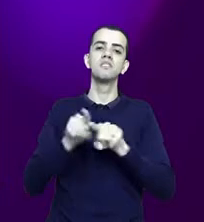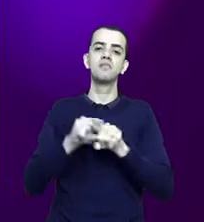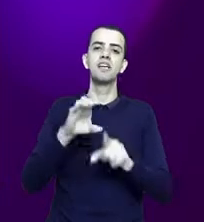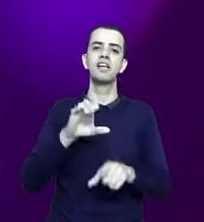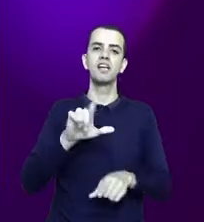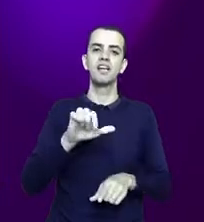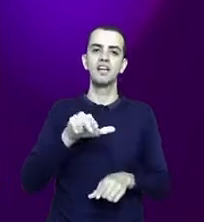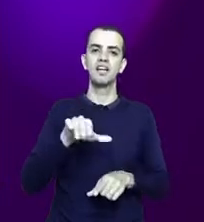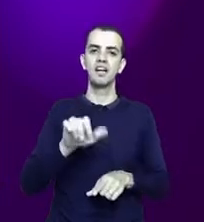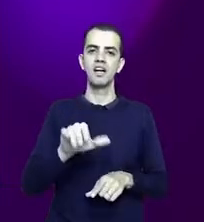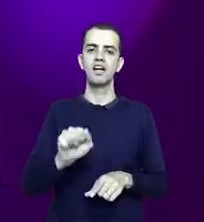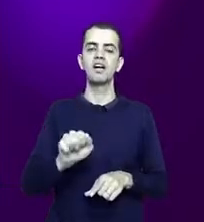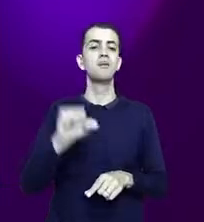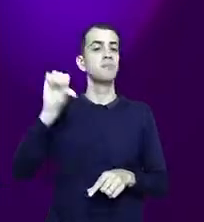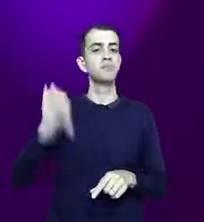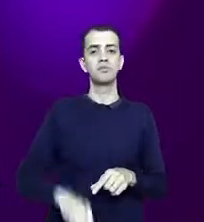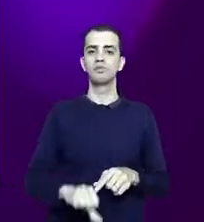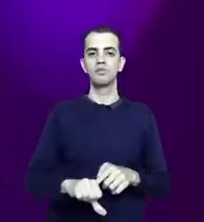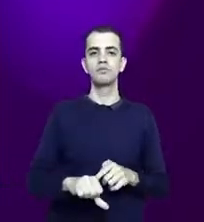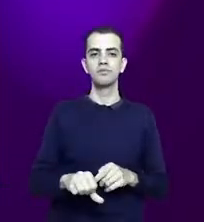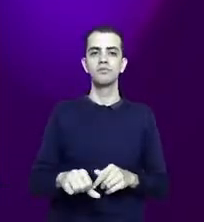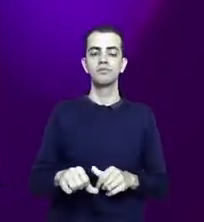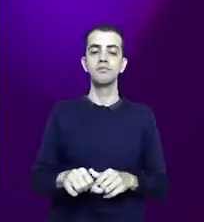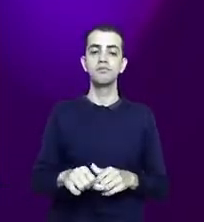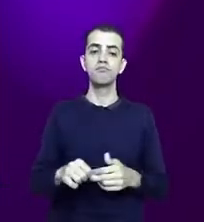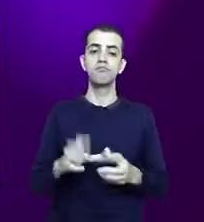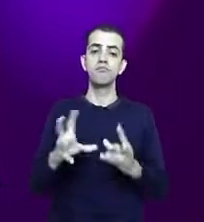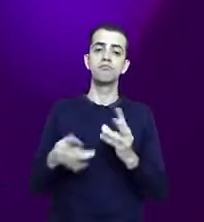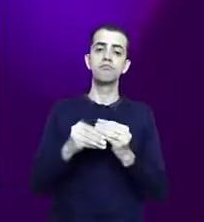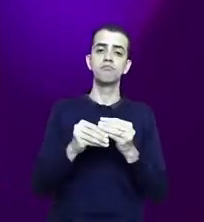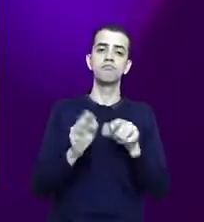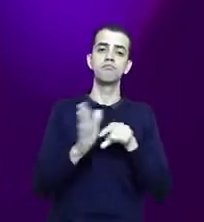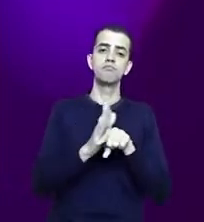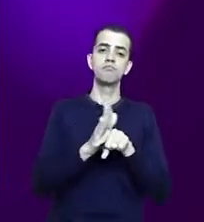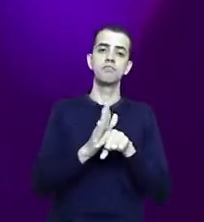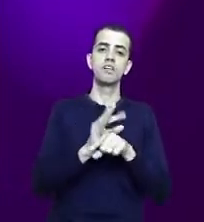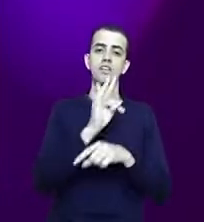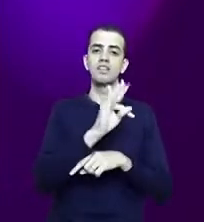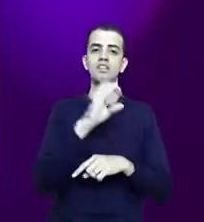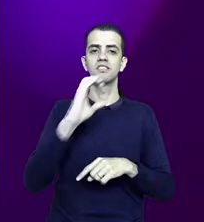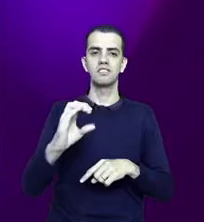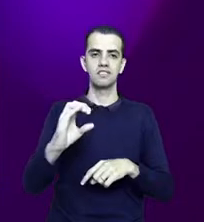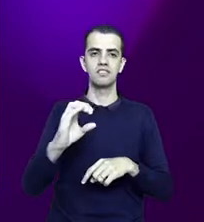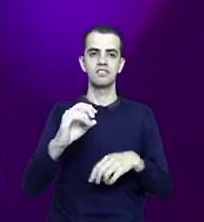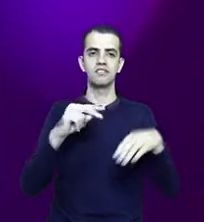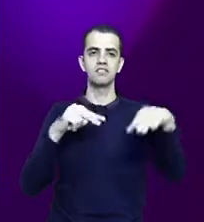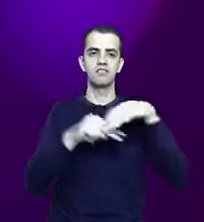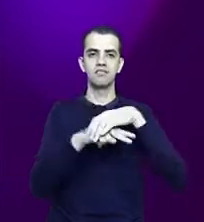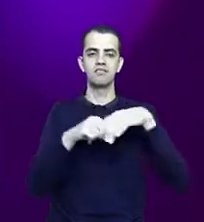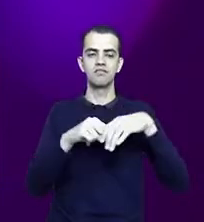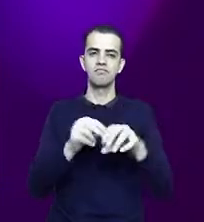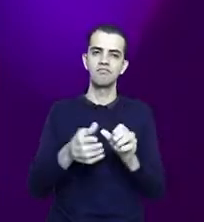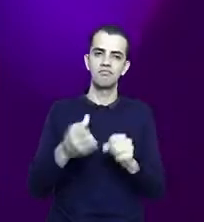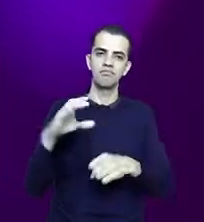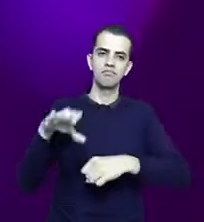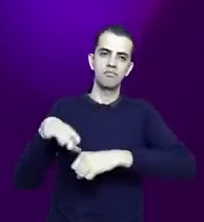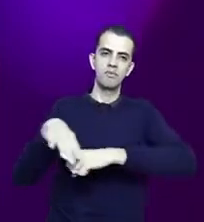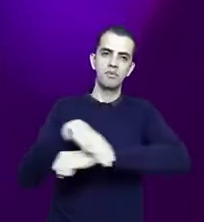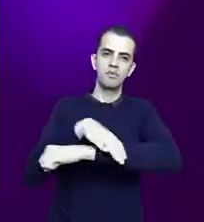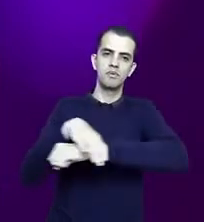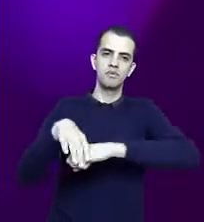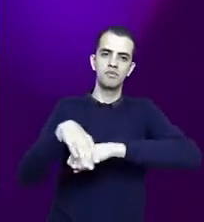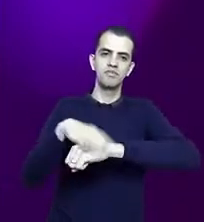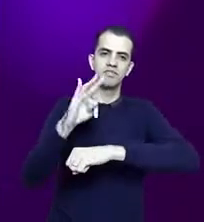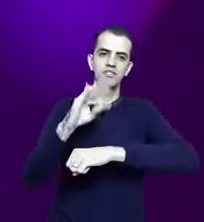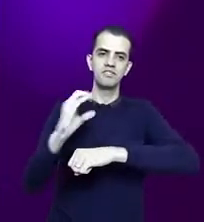que a radiográfica. De exame complementar, eu utilizaria a tomografia computadorizada para observar